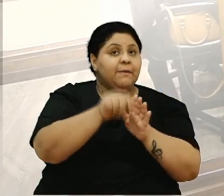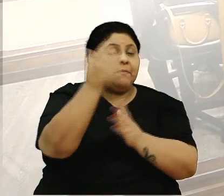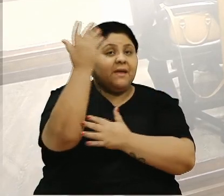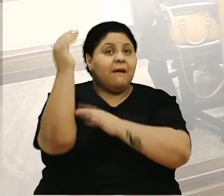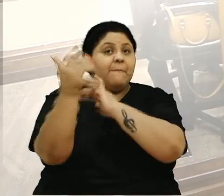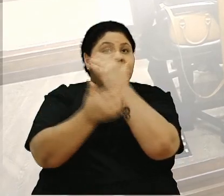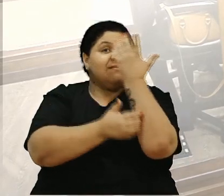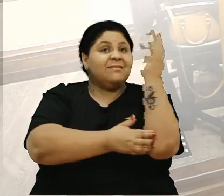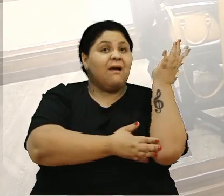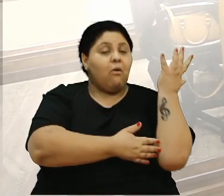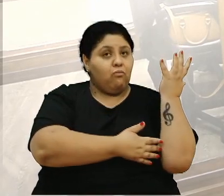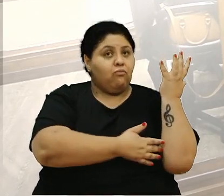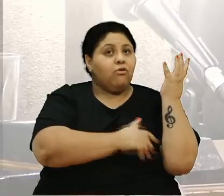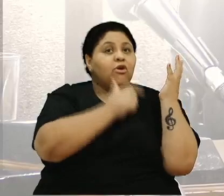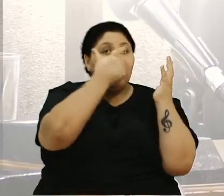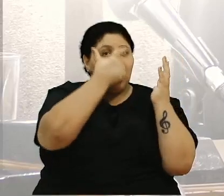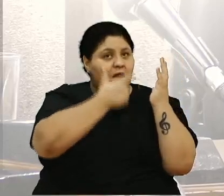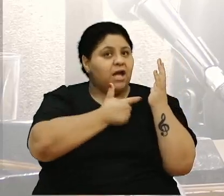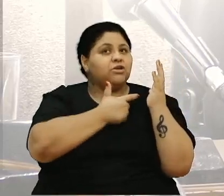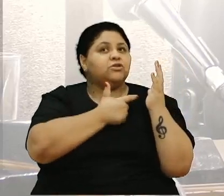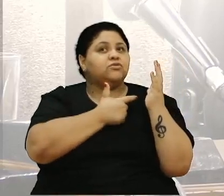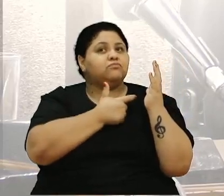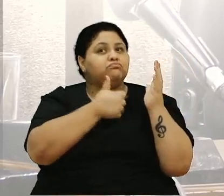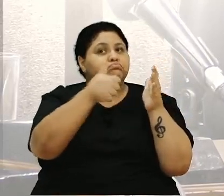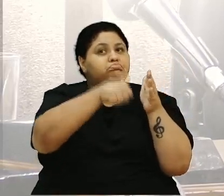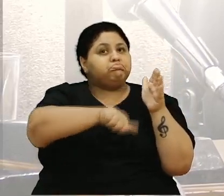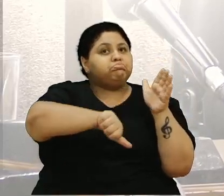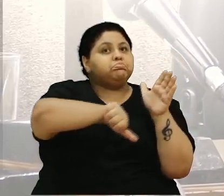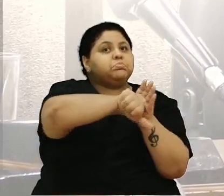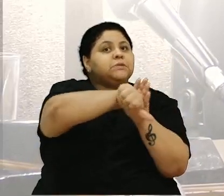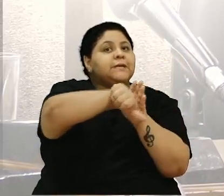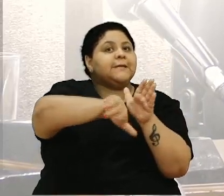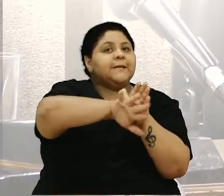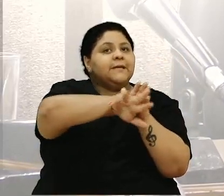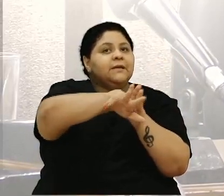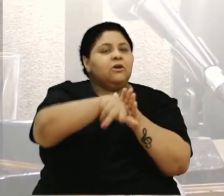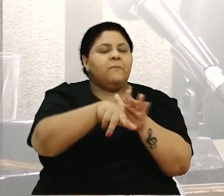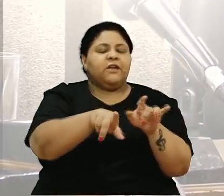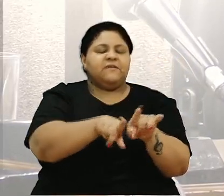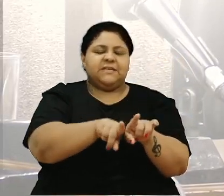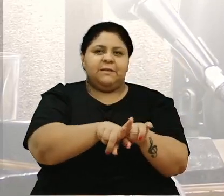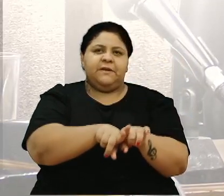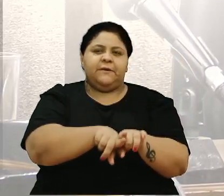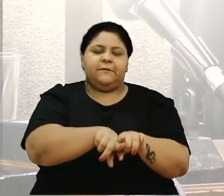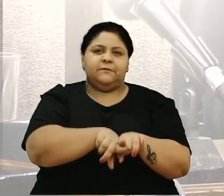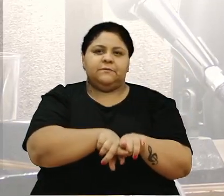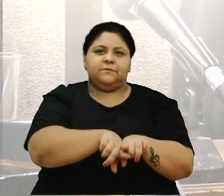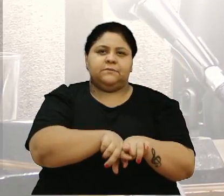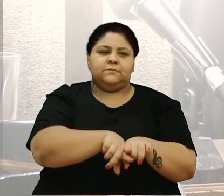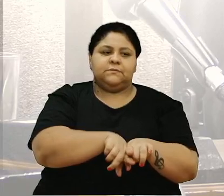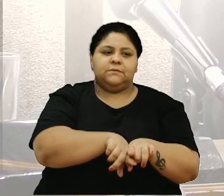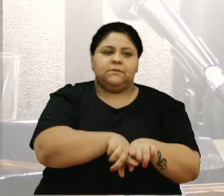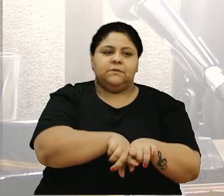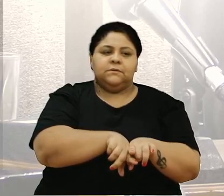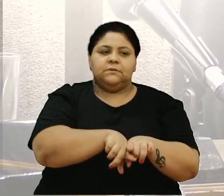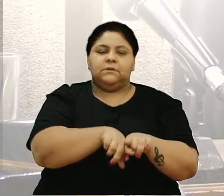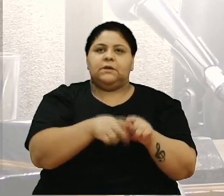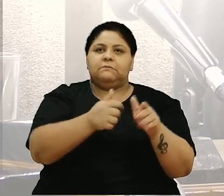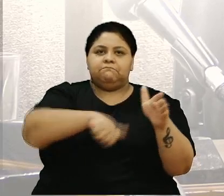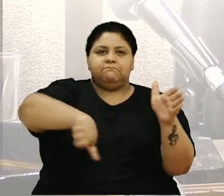lá. E isso me deixa muito preocupado. Muito preocupado. Me falaram que tem